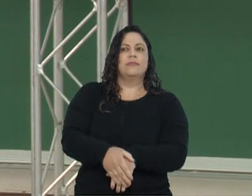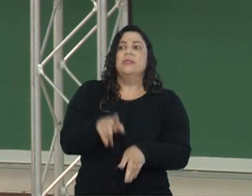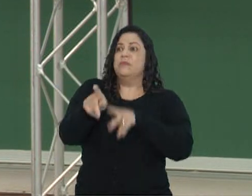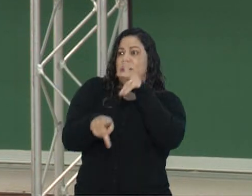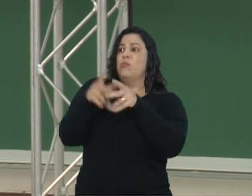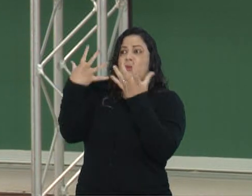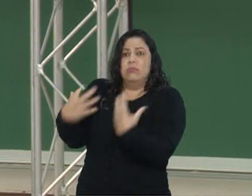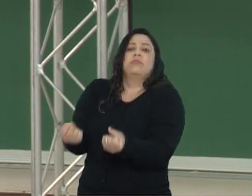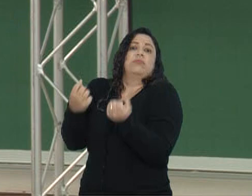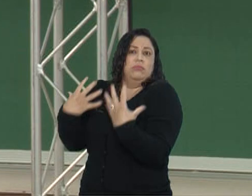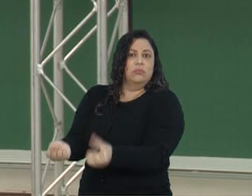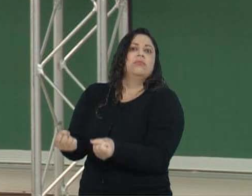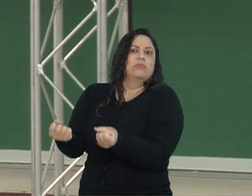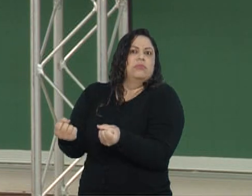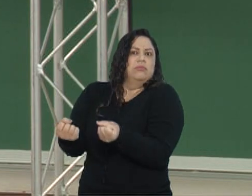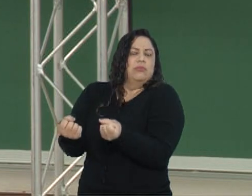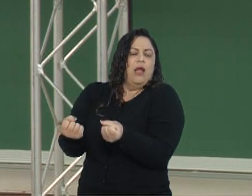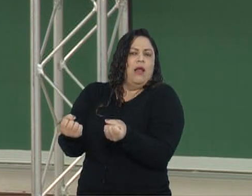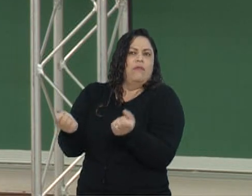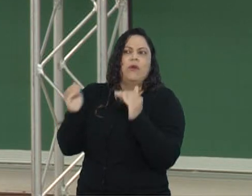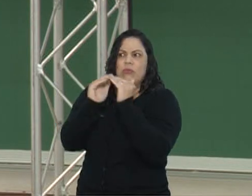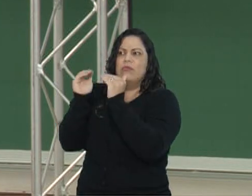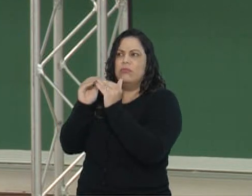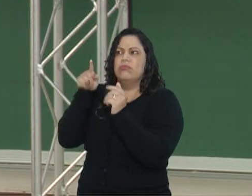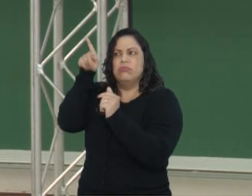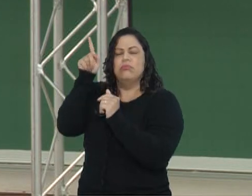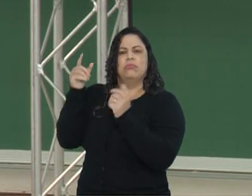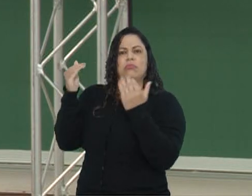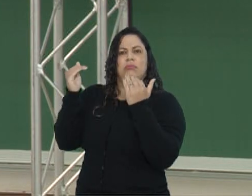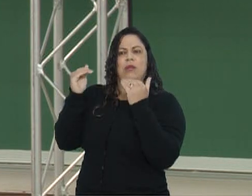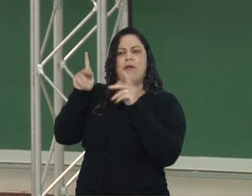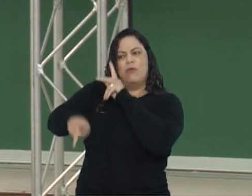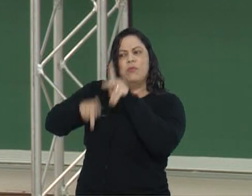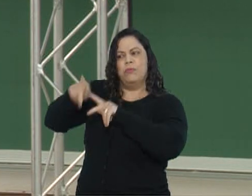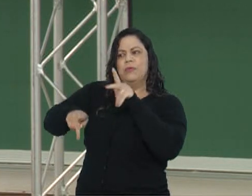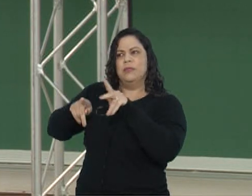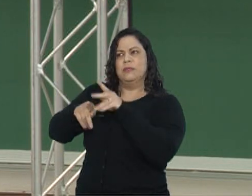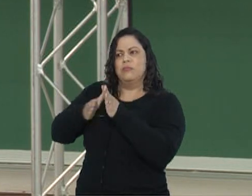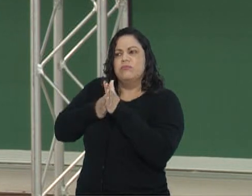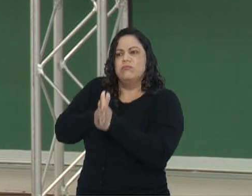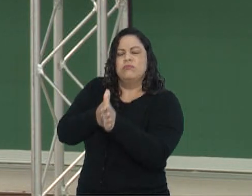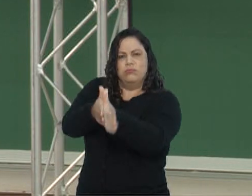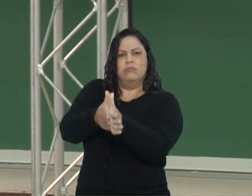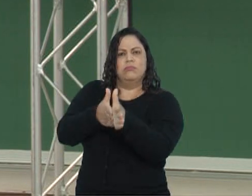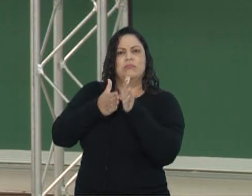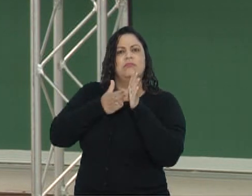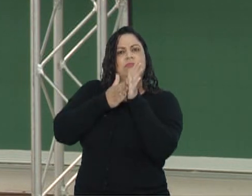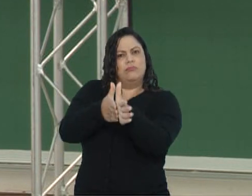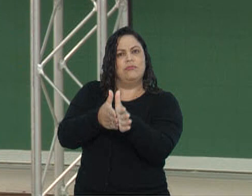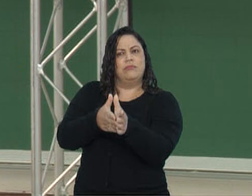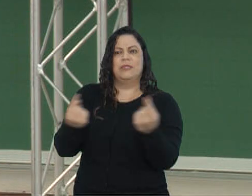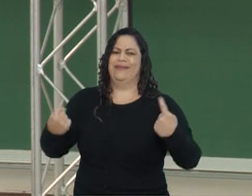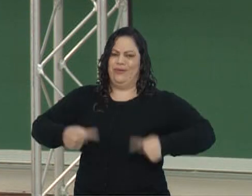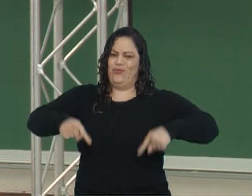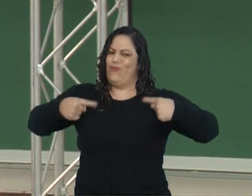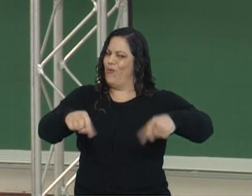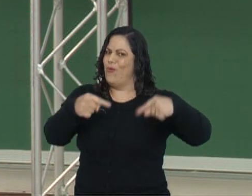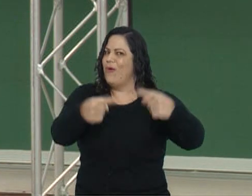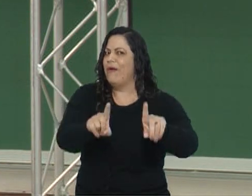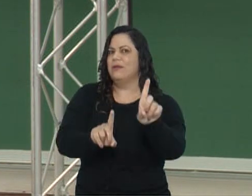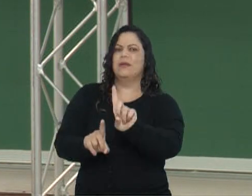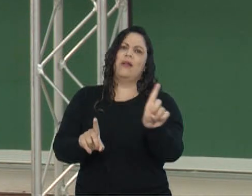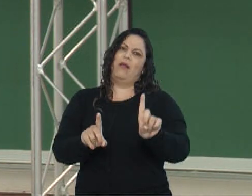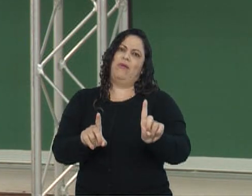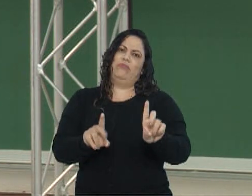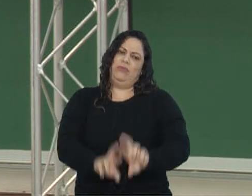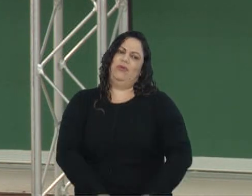população, infelizmente, muitas vezes concordava com aquilo e seguia aquele regime. Não havia uma contradição política, diferente do